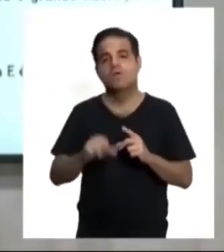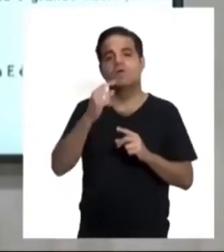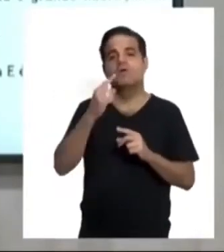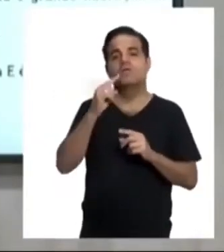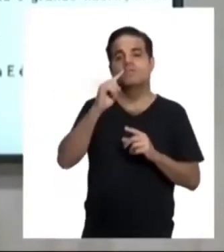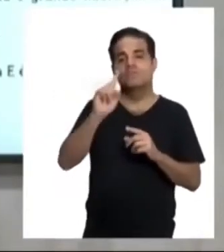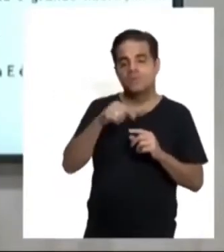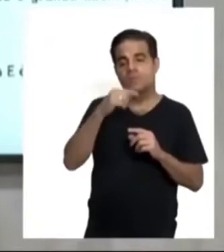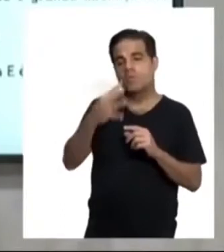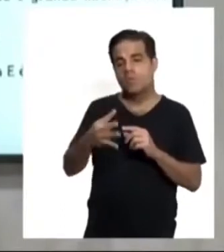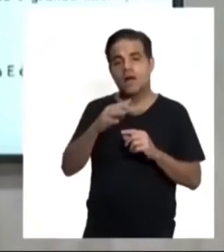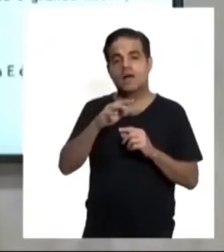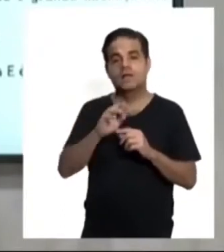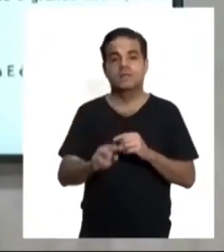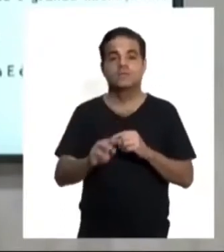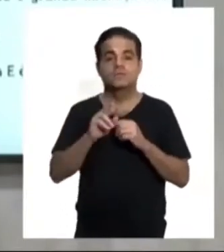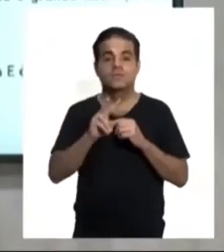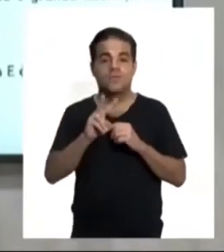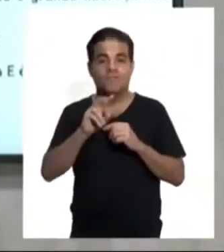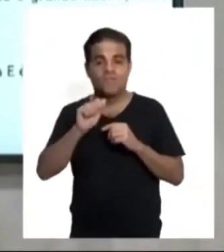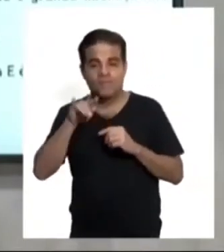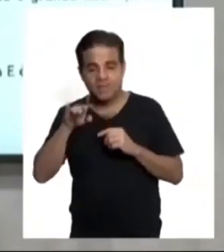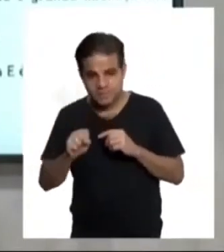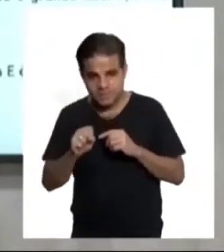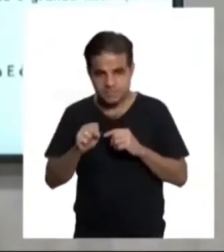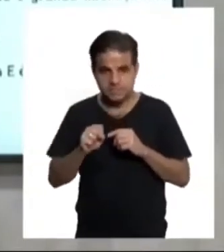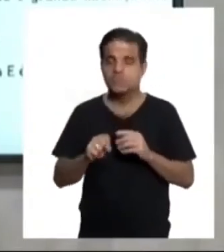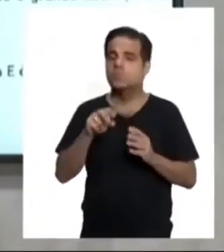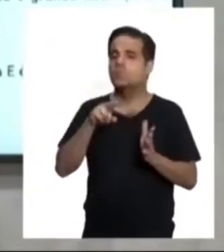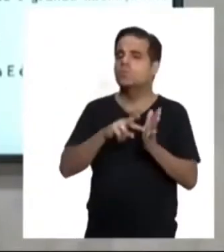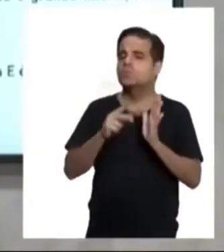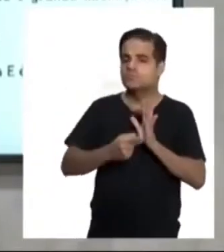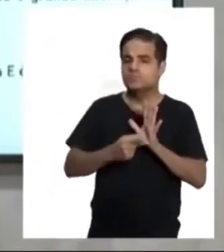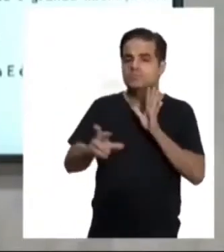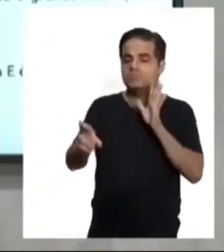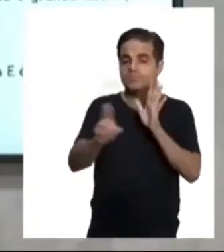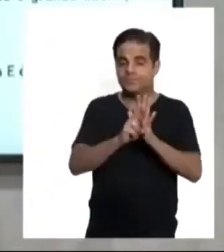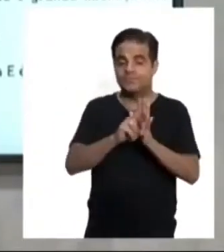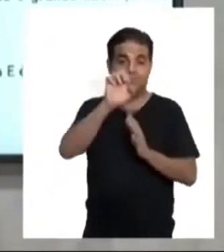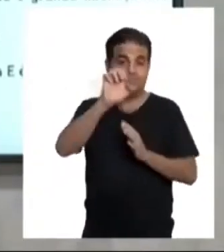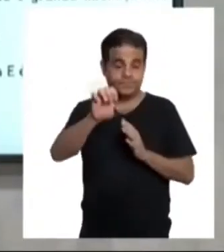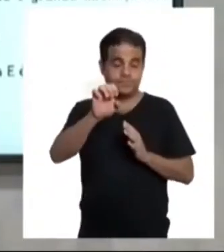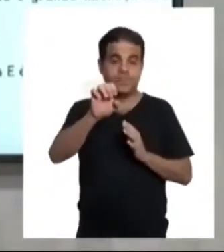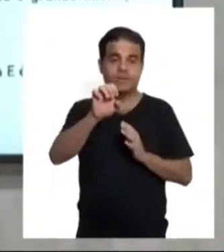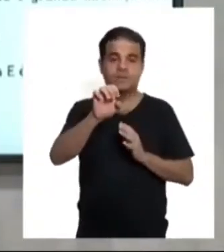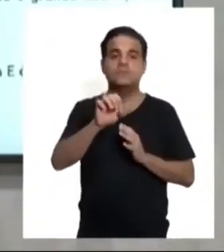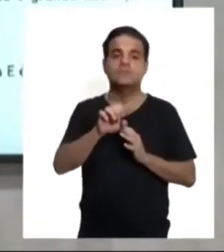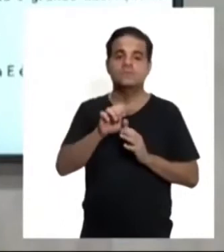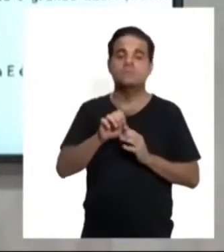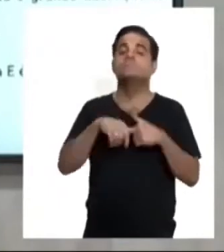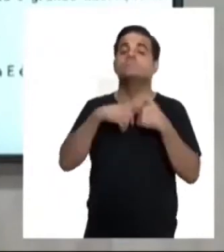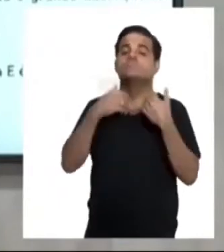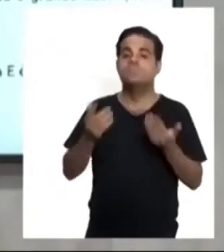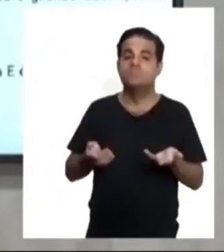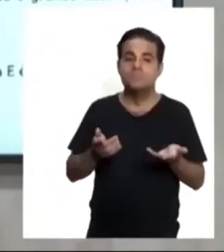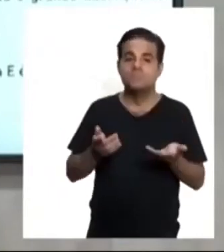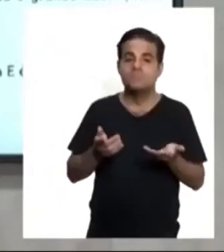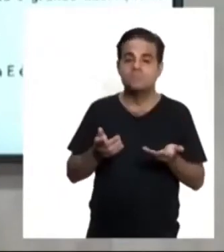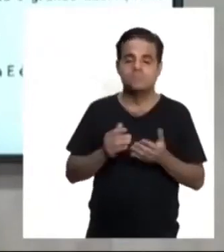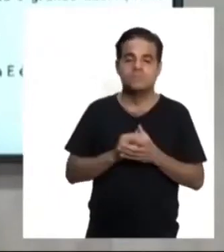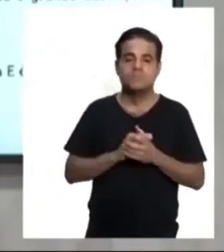179,4 megawatts. O elemento químico representado pela letra E, qual vai ser?